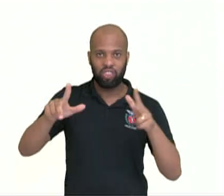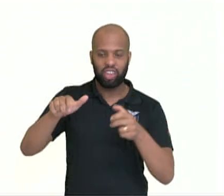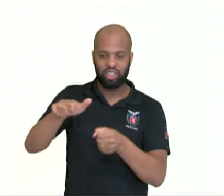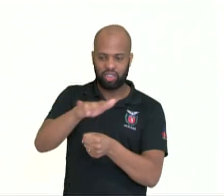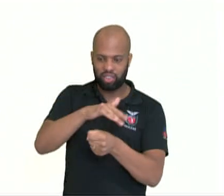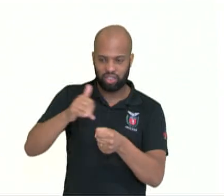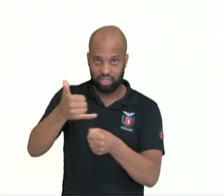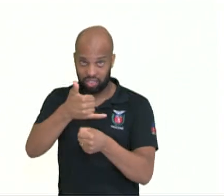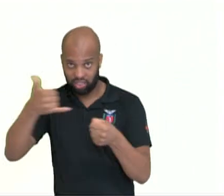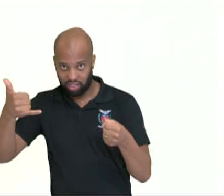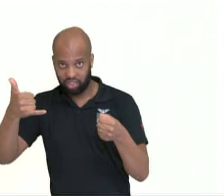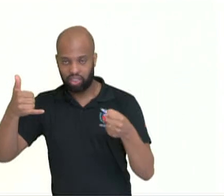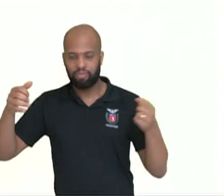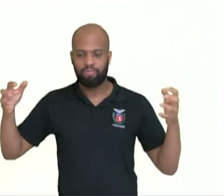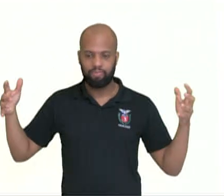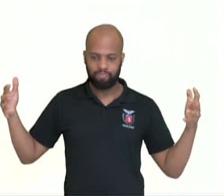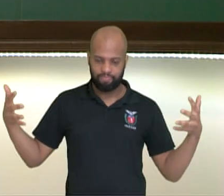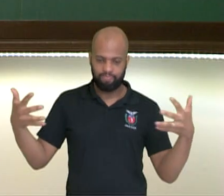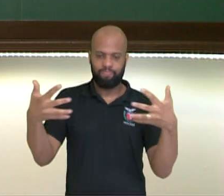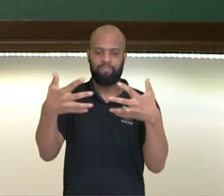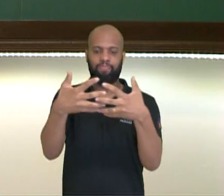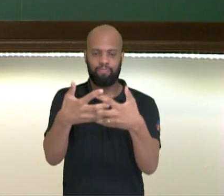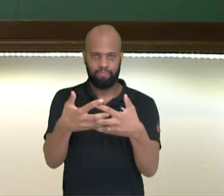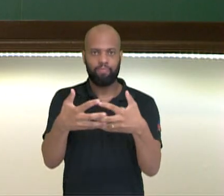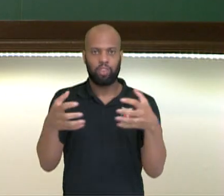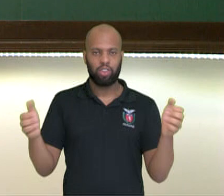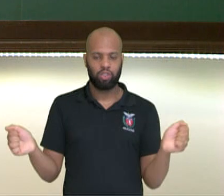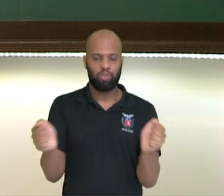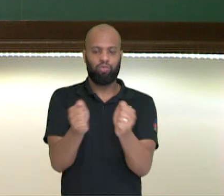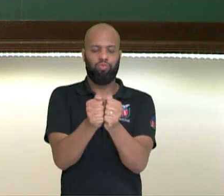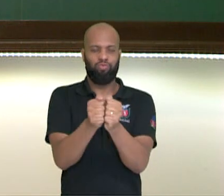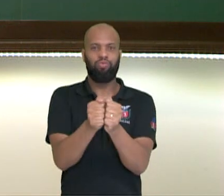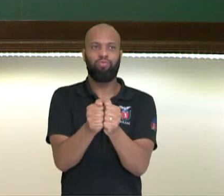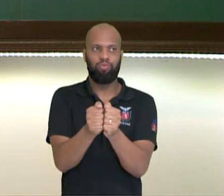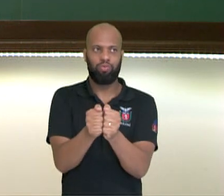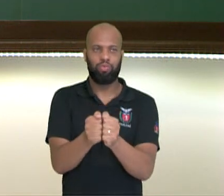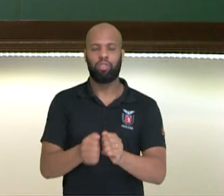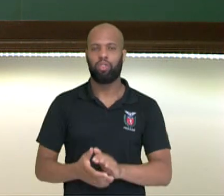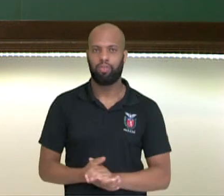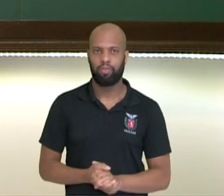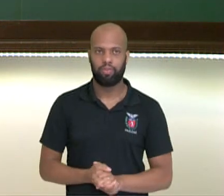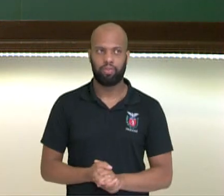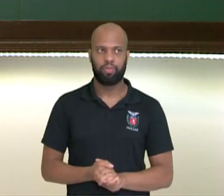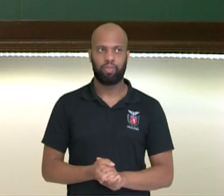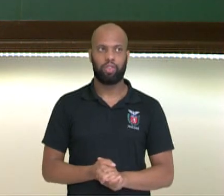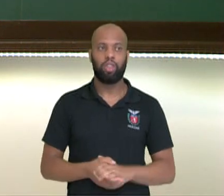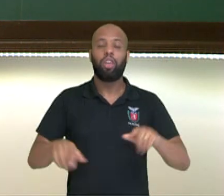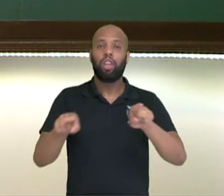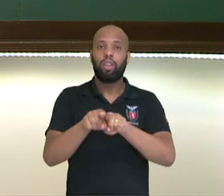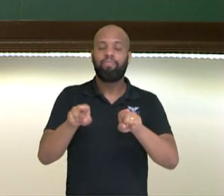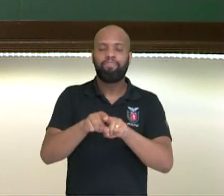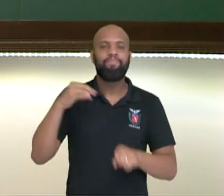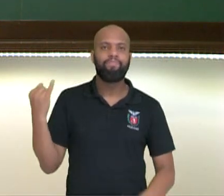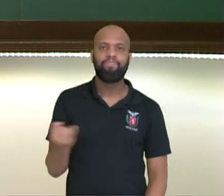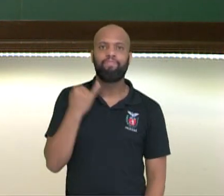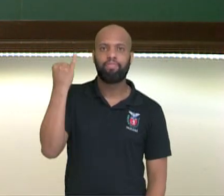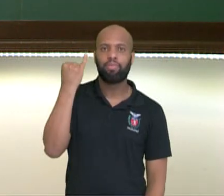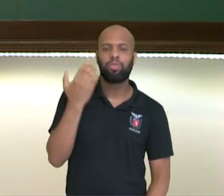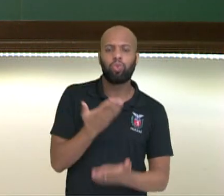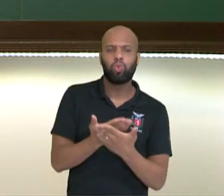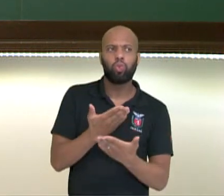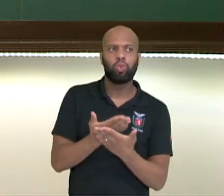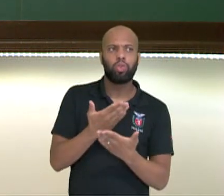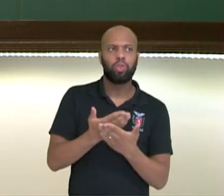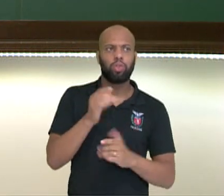lembrar também que o par carga positiva e negativa tem um nome especial, que se chama dipolo elétrico. E por que o dipolo elétrico é tão